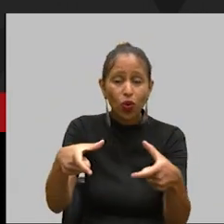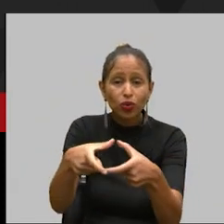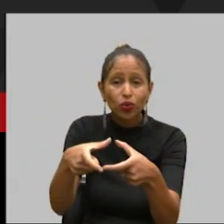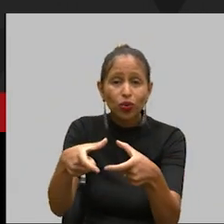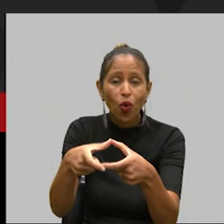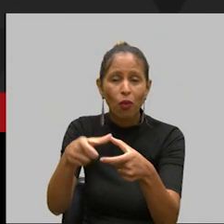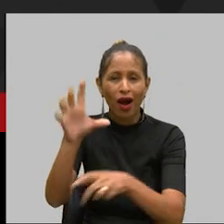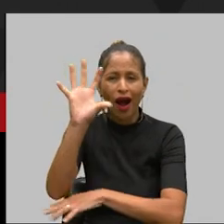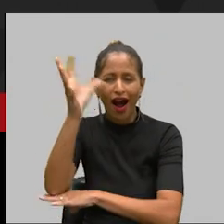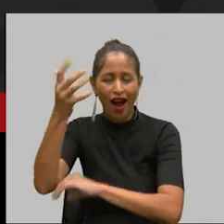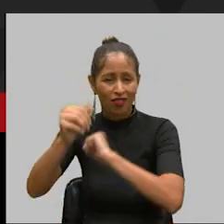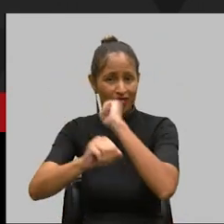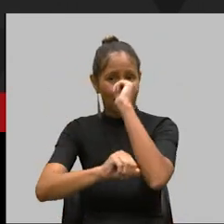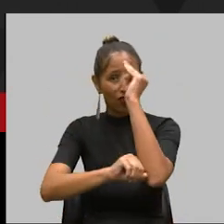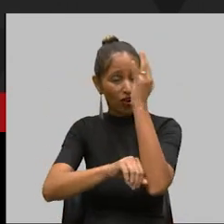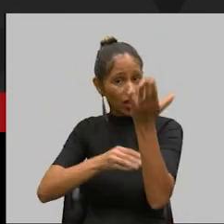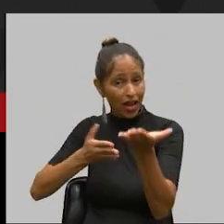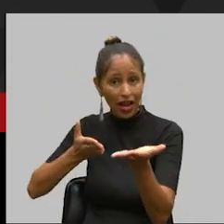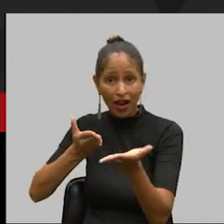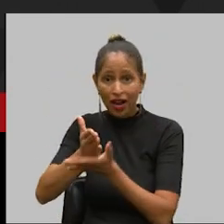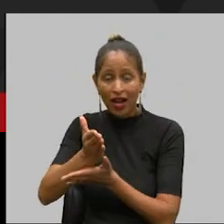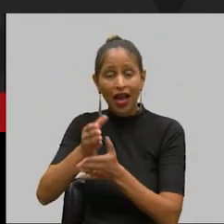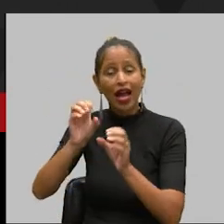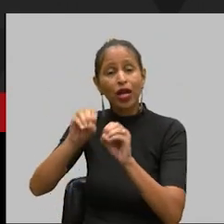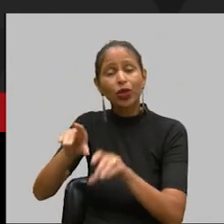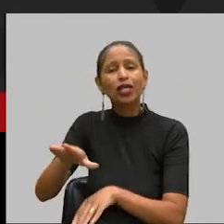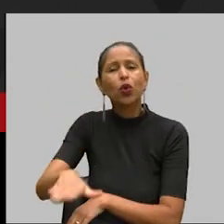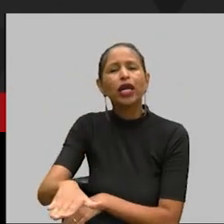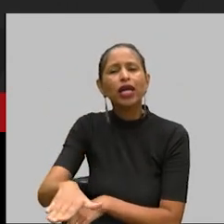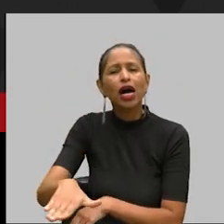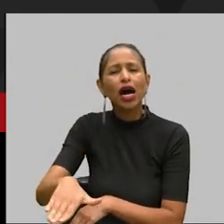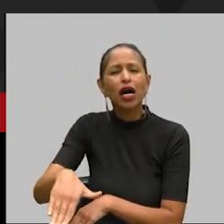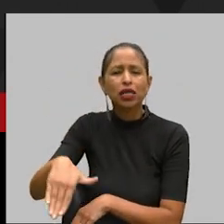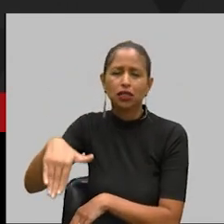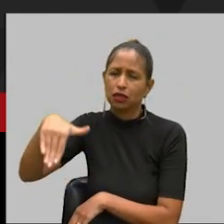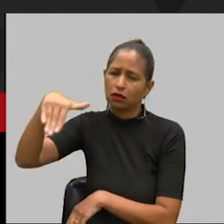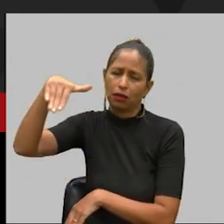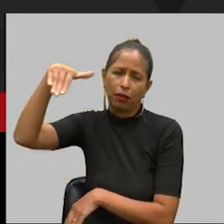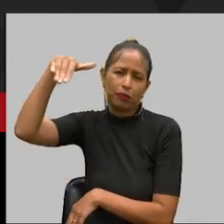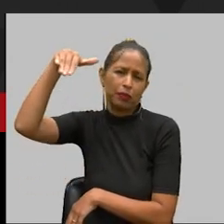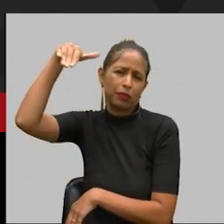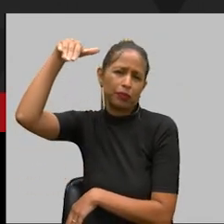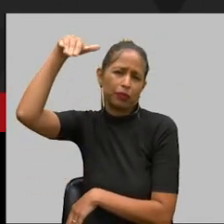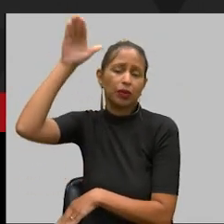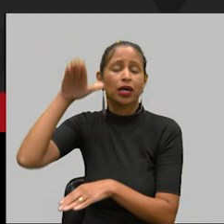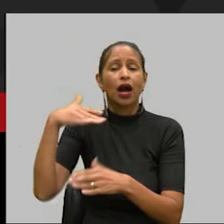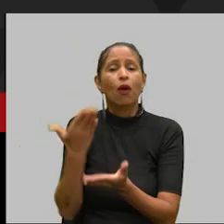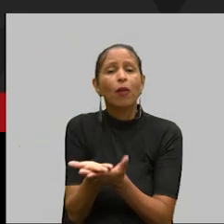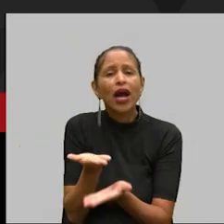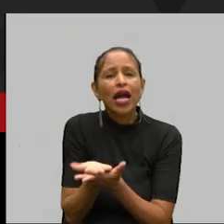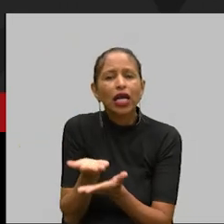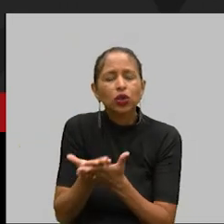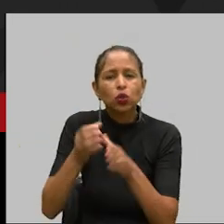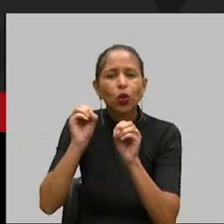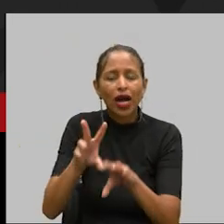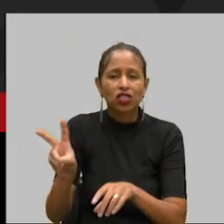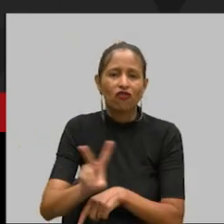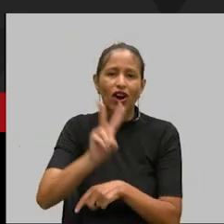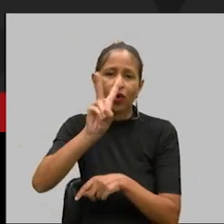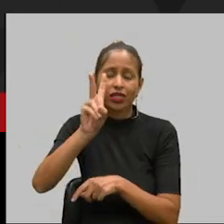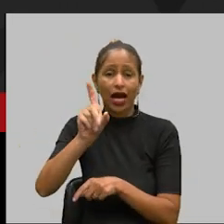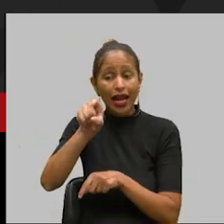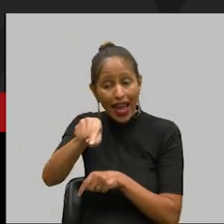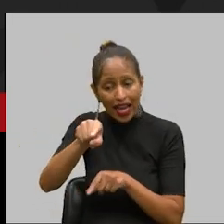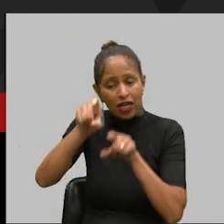florestas a acessar da Educação Infantil a educação superior uma educação que valorize os sujeitos do